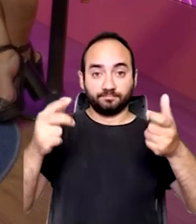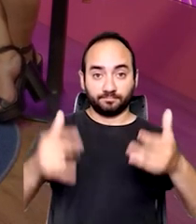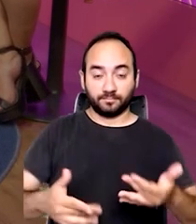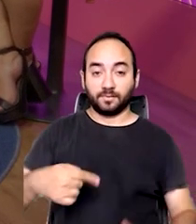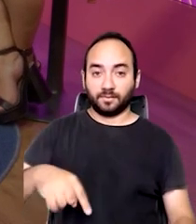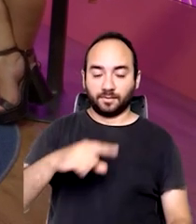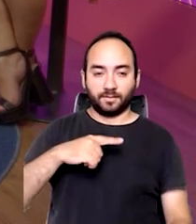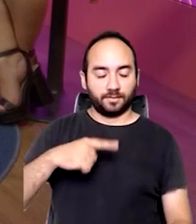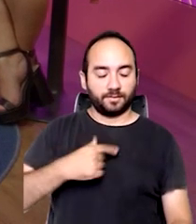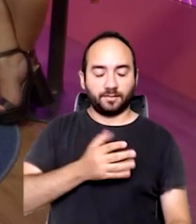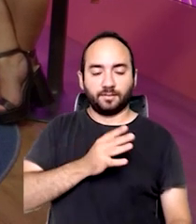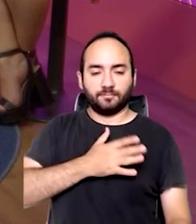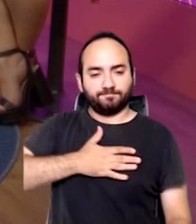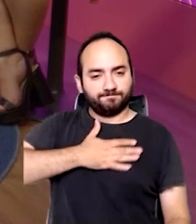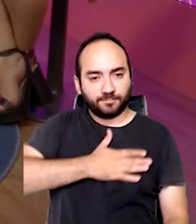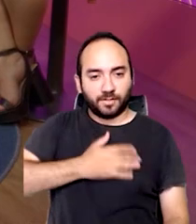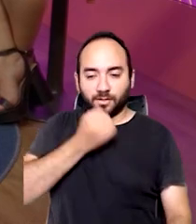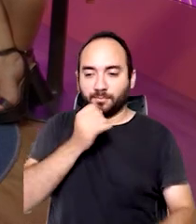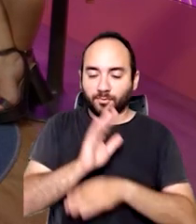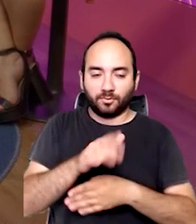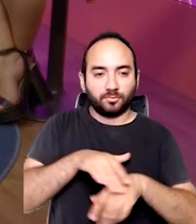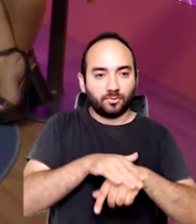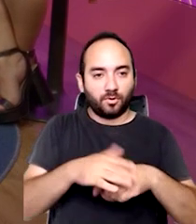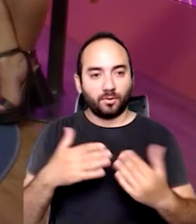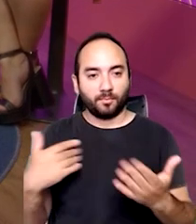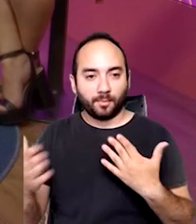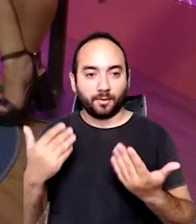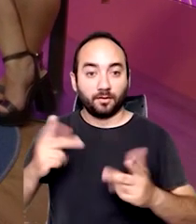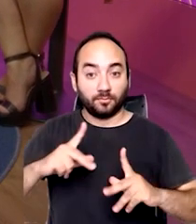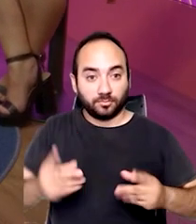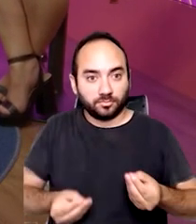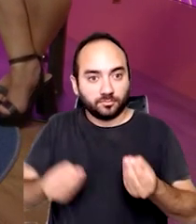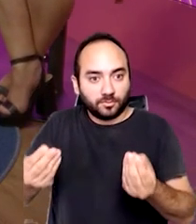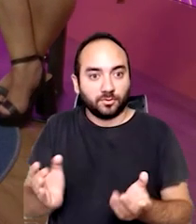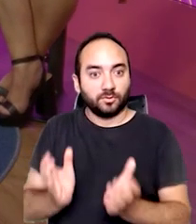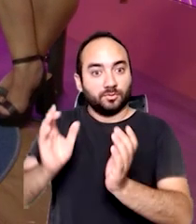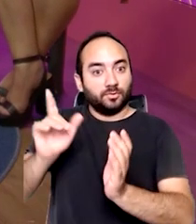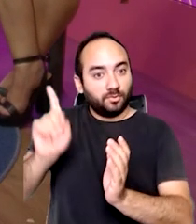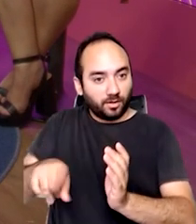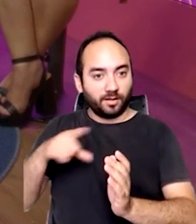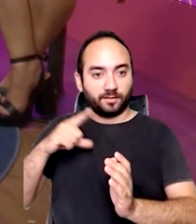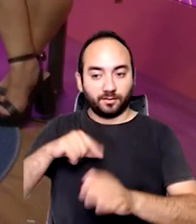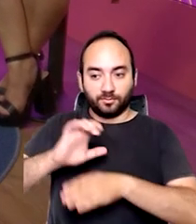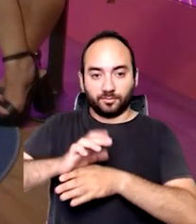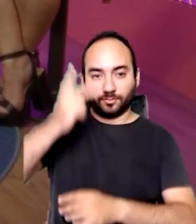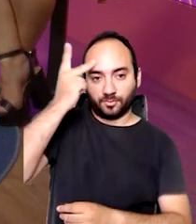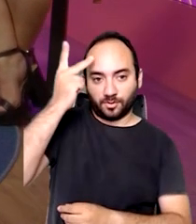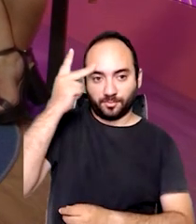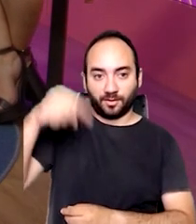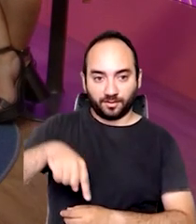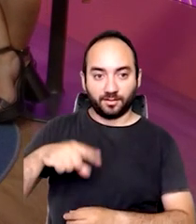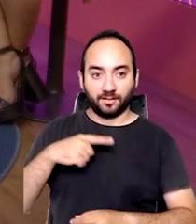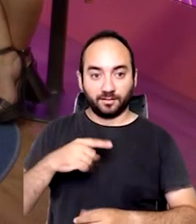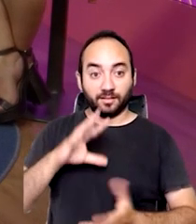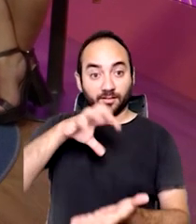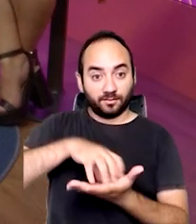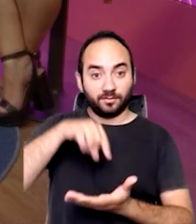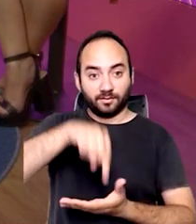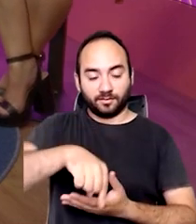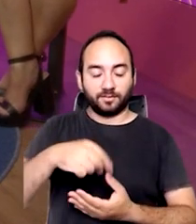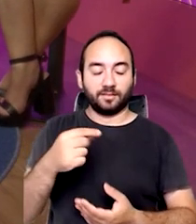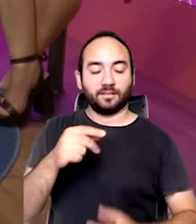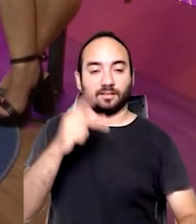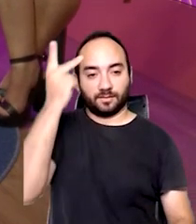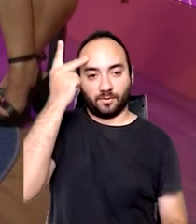aqui tivemos uma tarde maravilhosa com a premiação do Estado de São Paulo hoje aqui à tarde na sede do